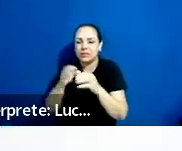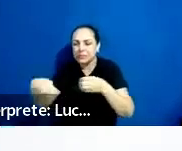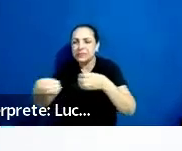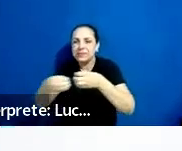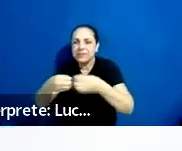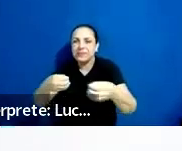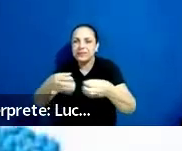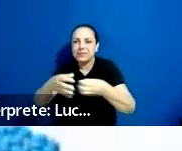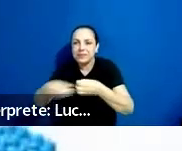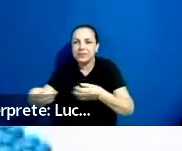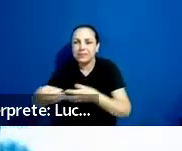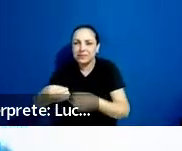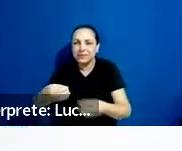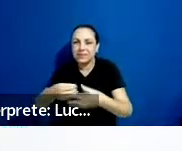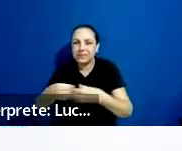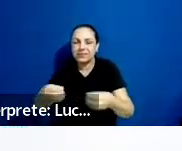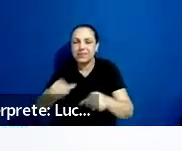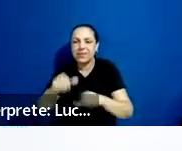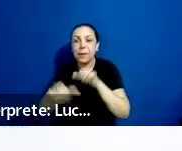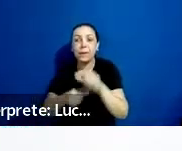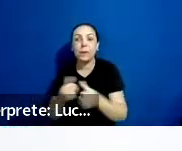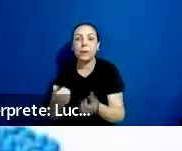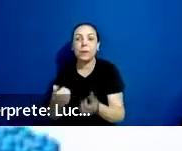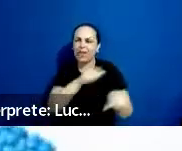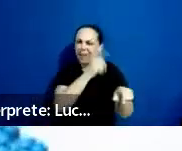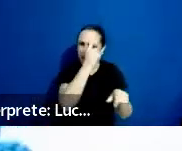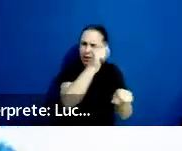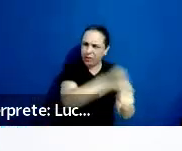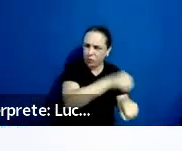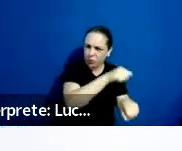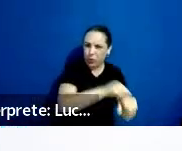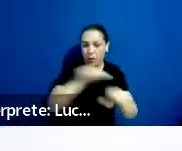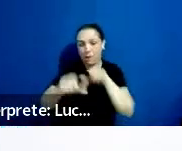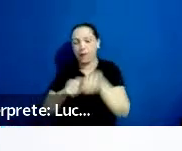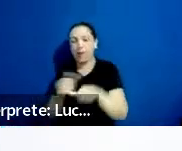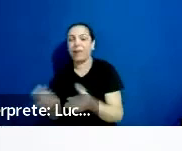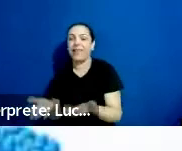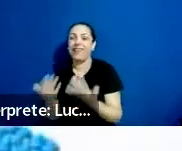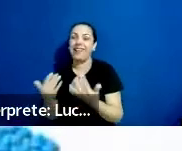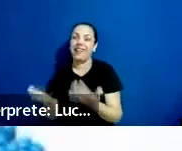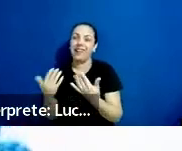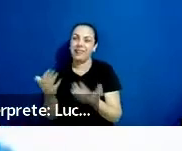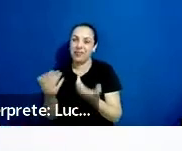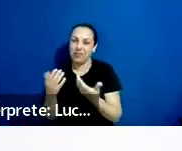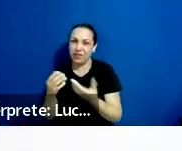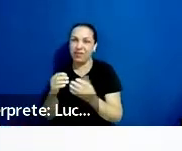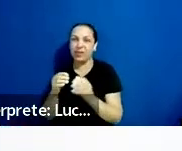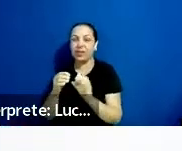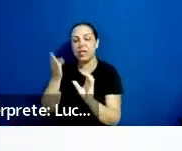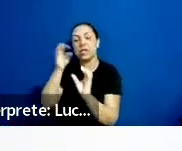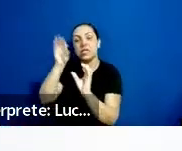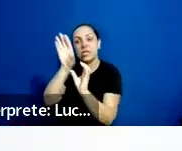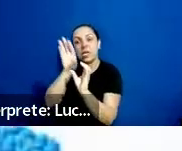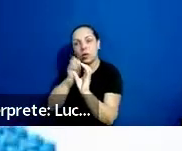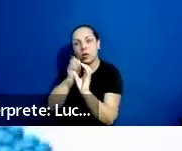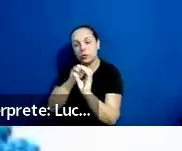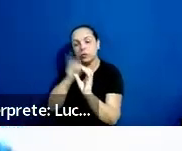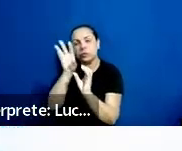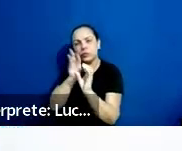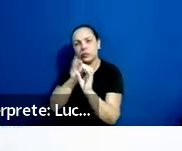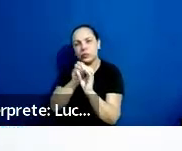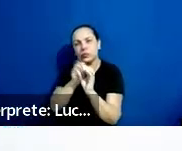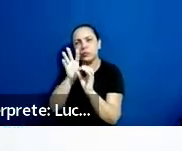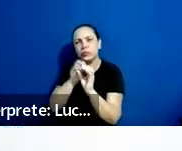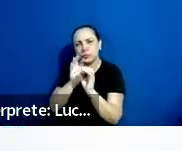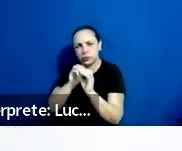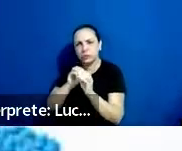no nosso organismo? A água leva os nutrientes e o oxigênio para dentro das células e ela retira as toxinas e o gás carbônico